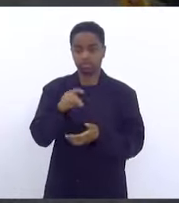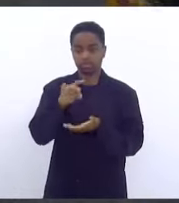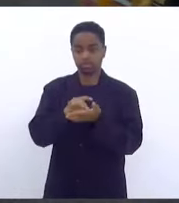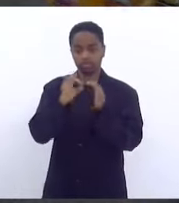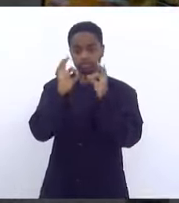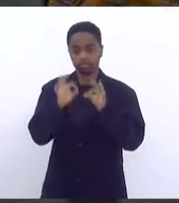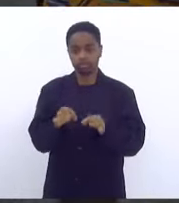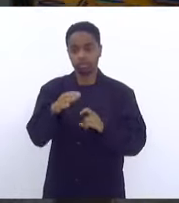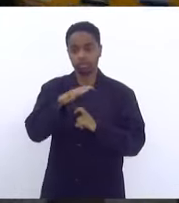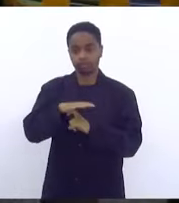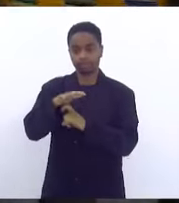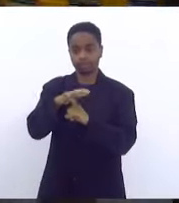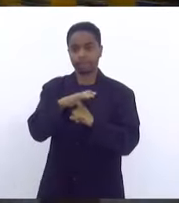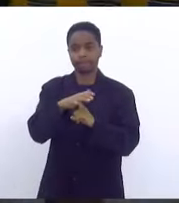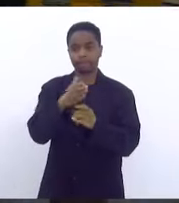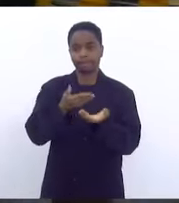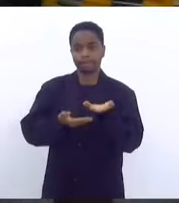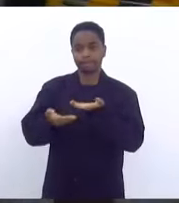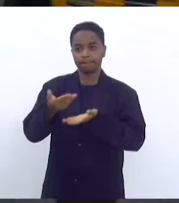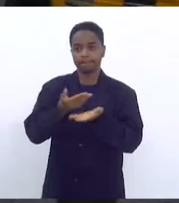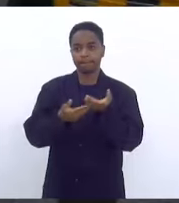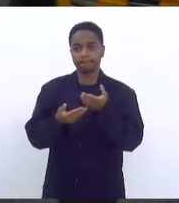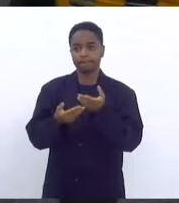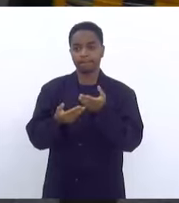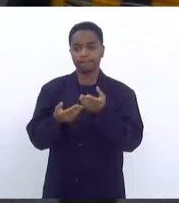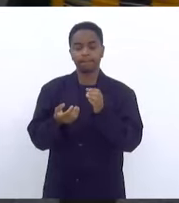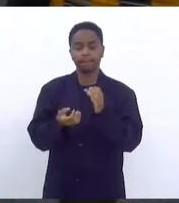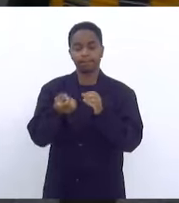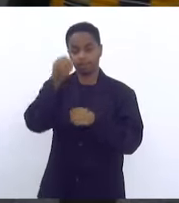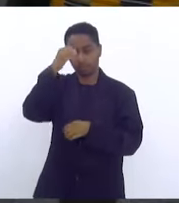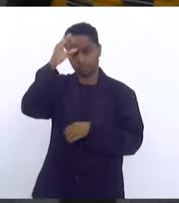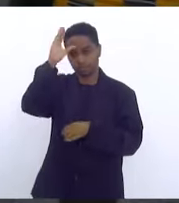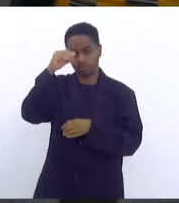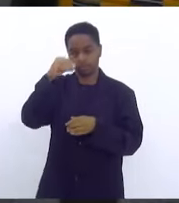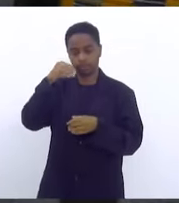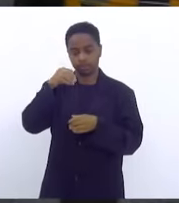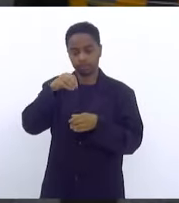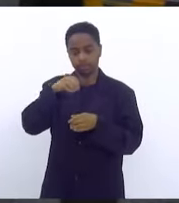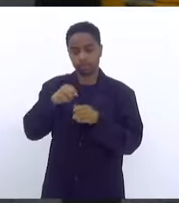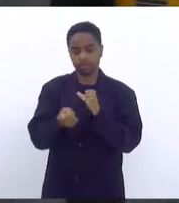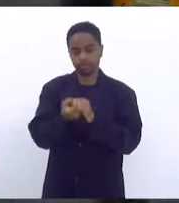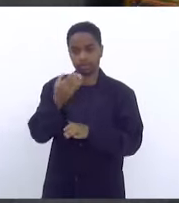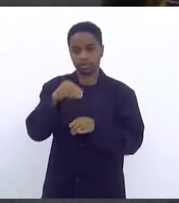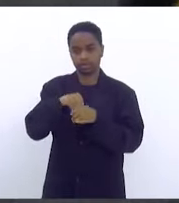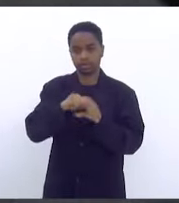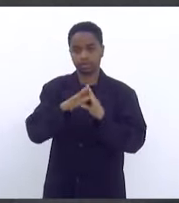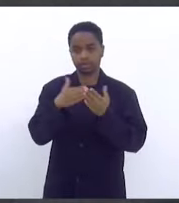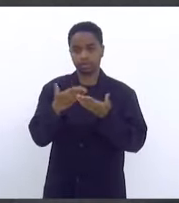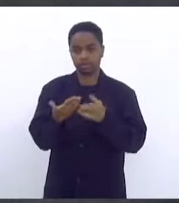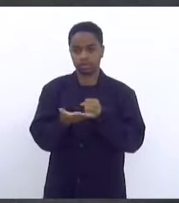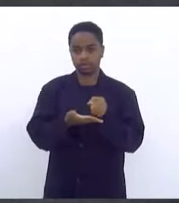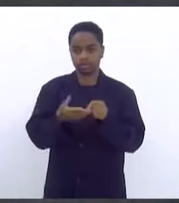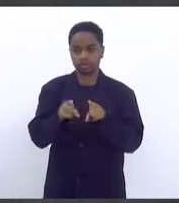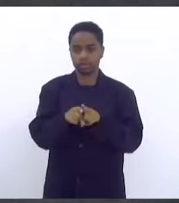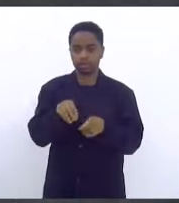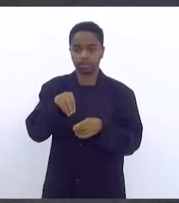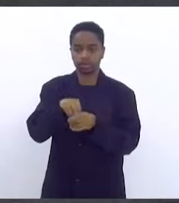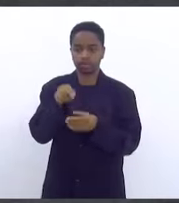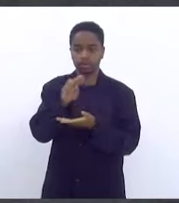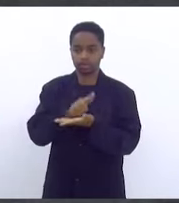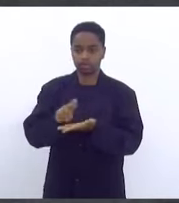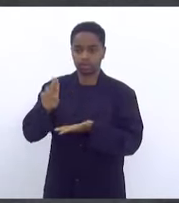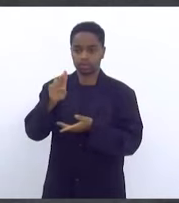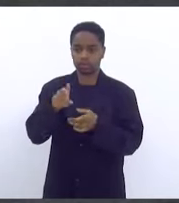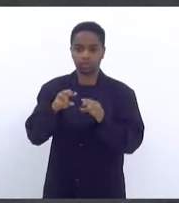exatamente as feiras que articulam os saberes produzidos no âmbito da escola básica e também no âmbito da universidade, de todas